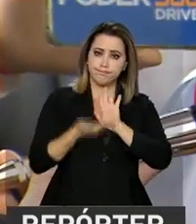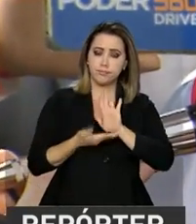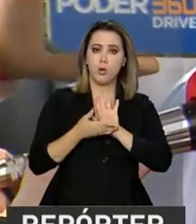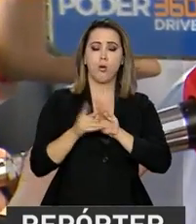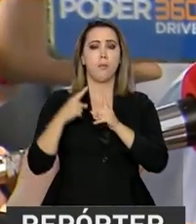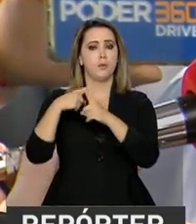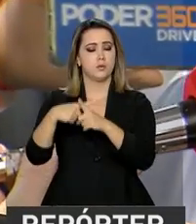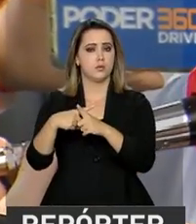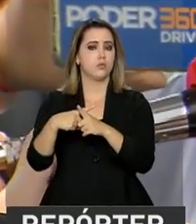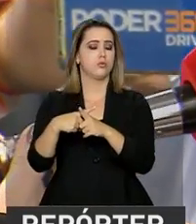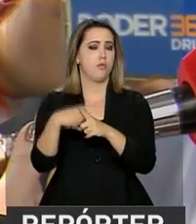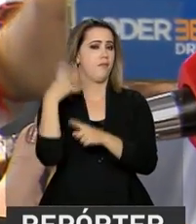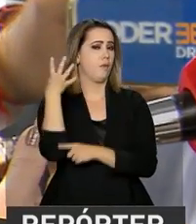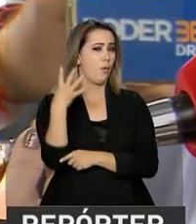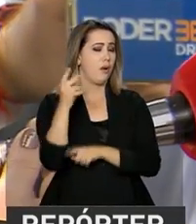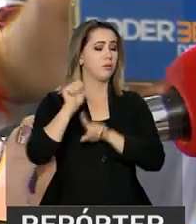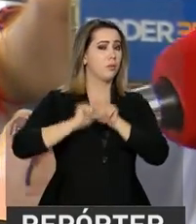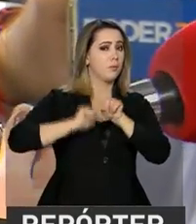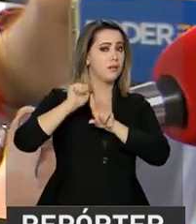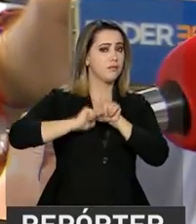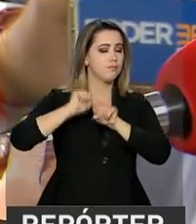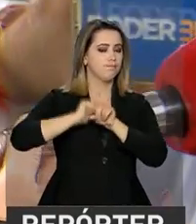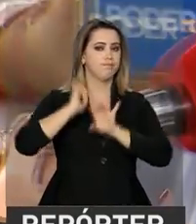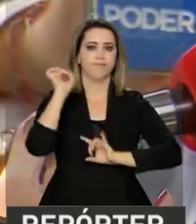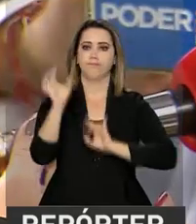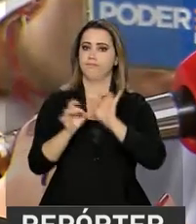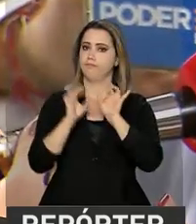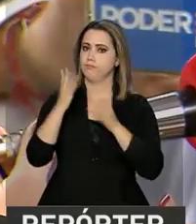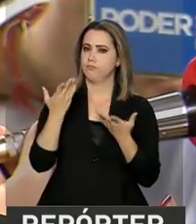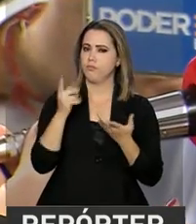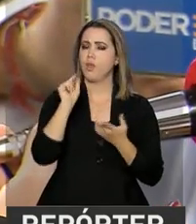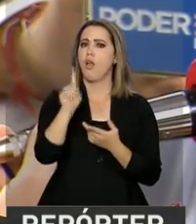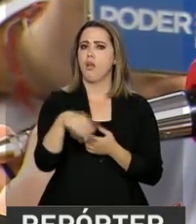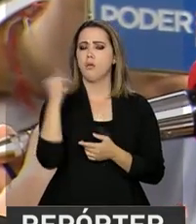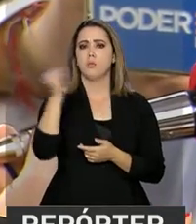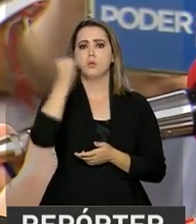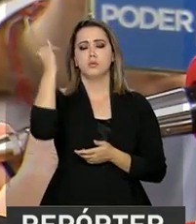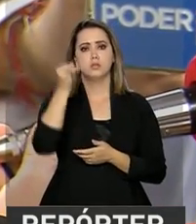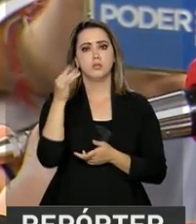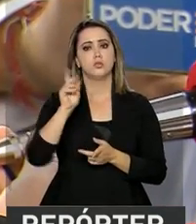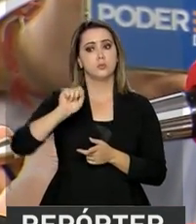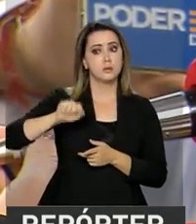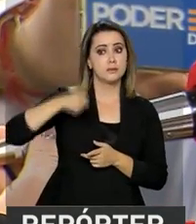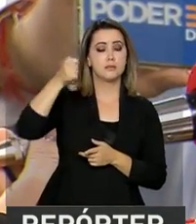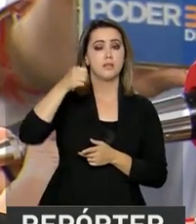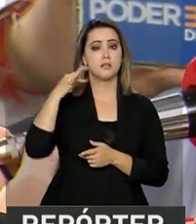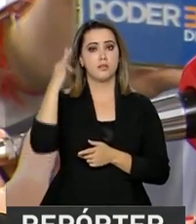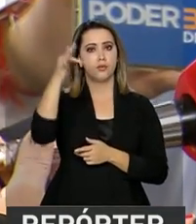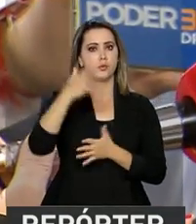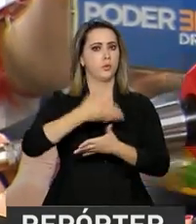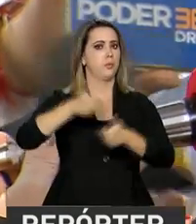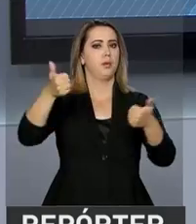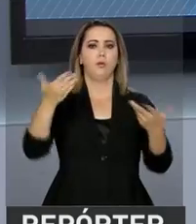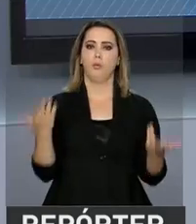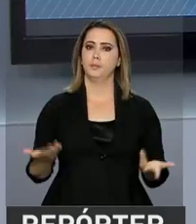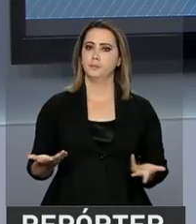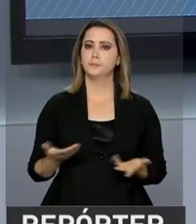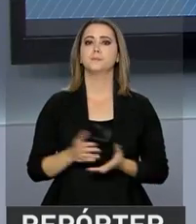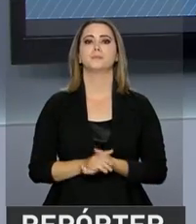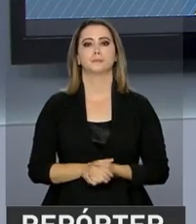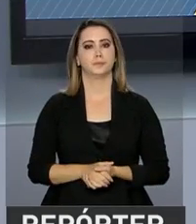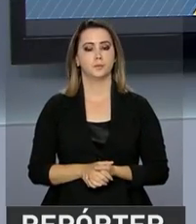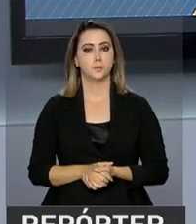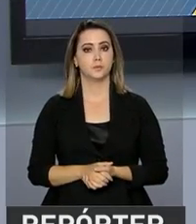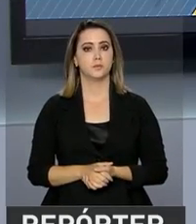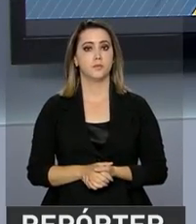positivos em quro meses em especial isso é fundamental Para sinalizar que o futuro será muito melhor